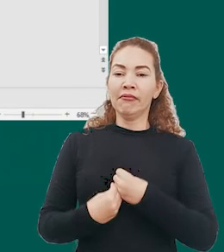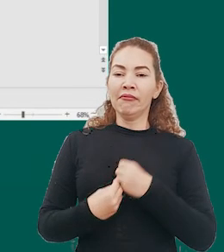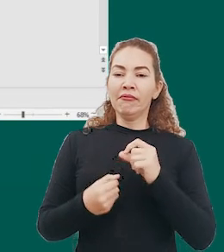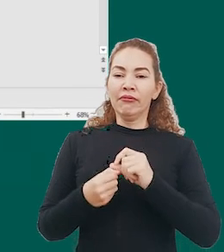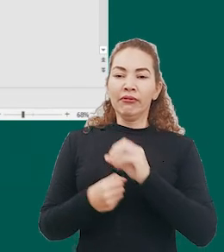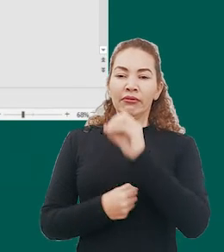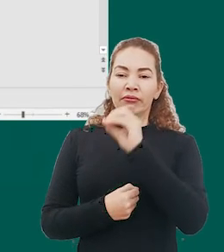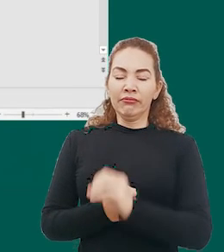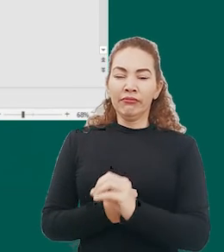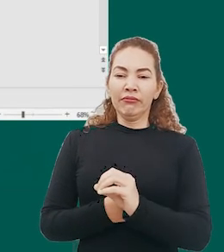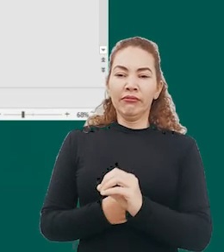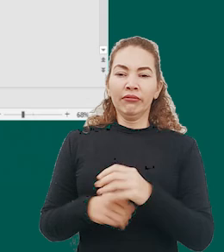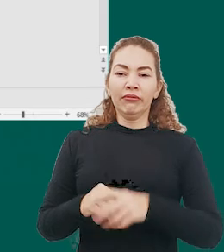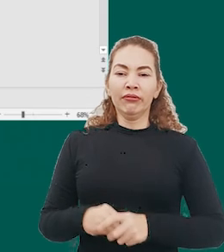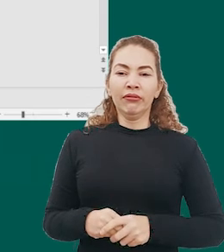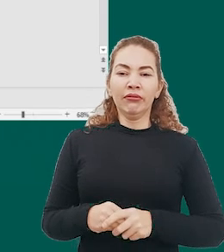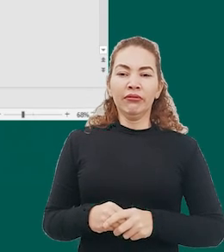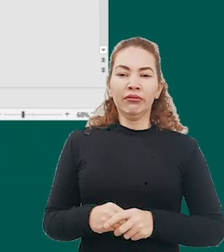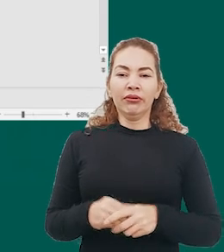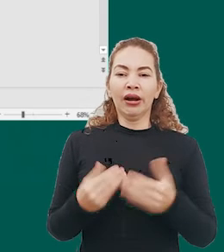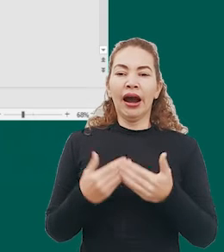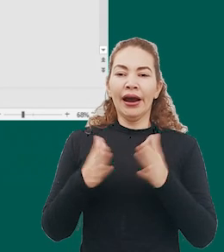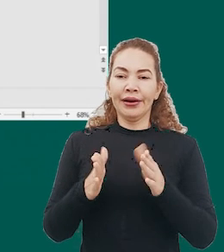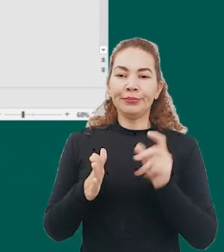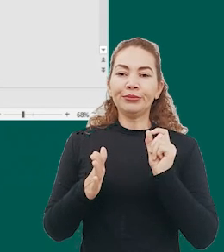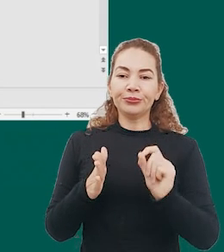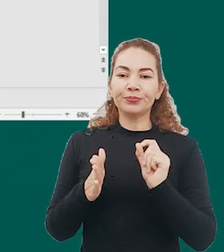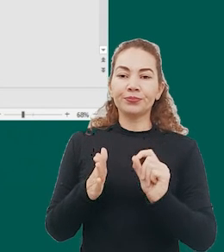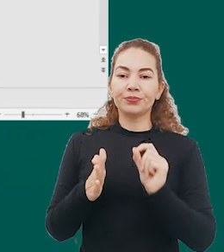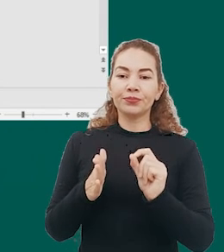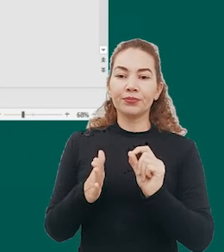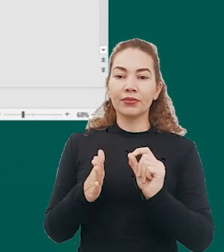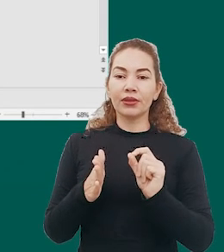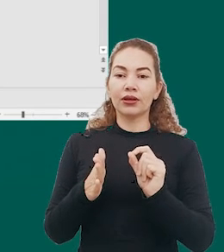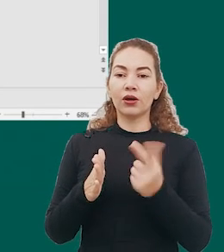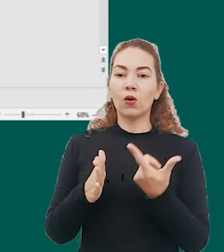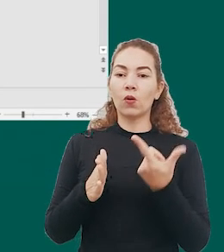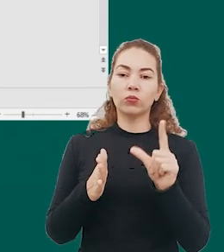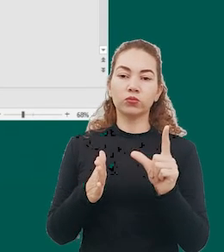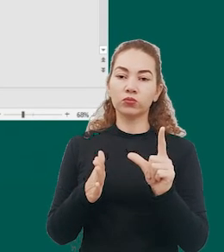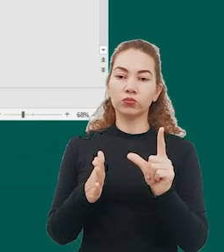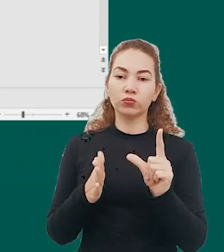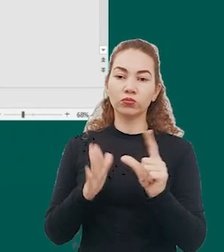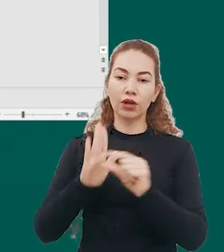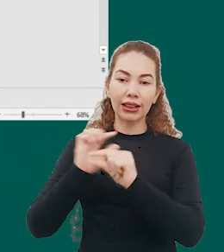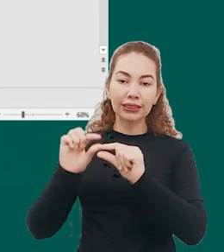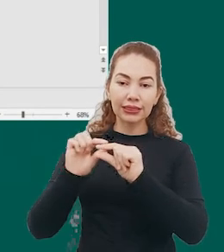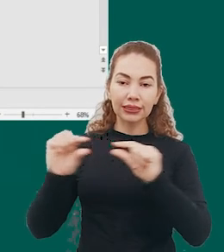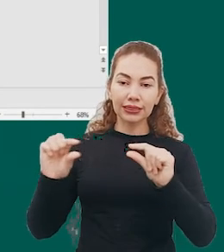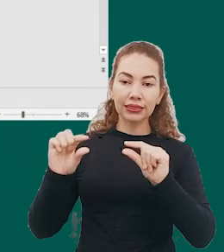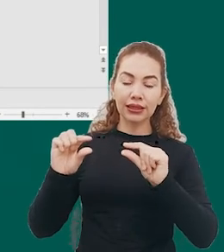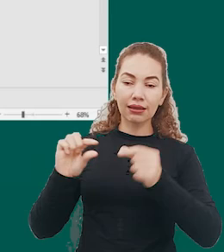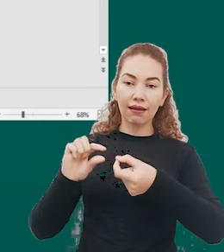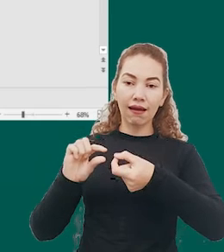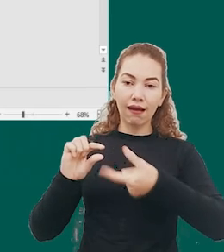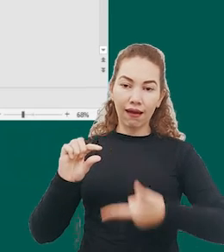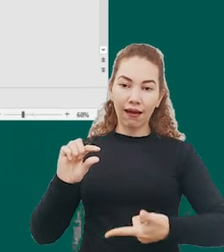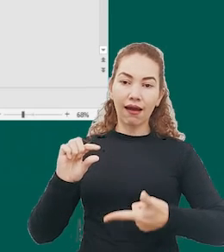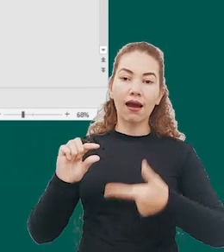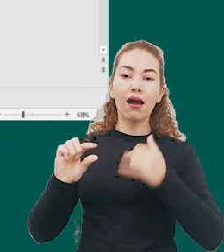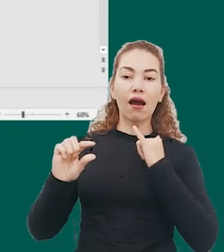zerado. Vou estar abrindo, então, uma outra linha, aonde eu